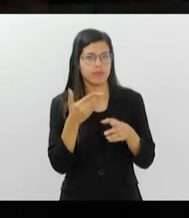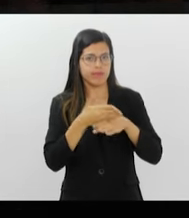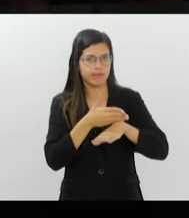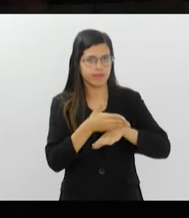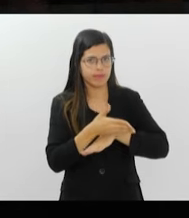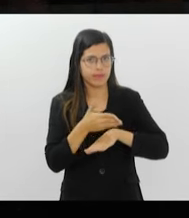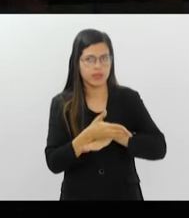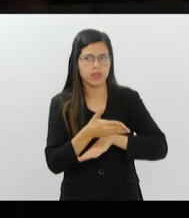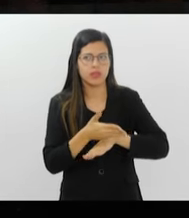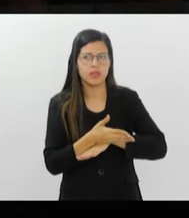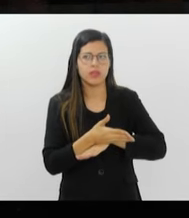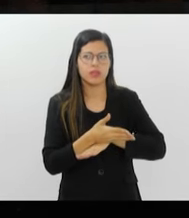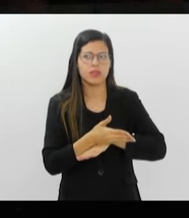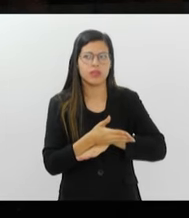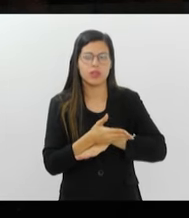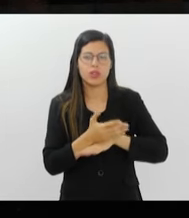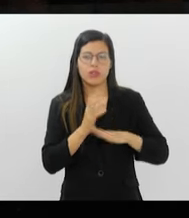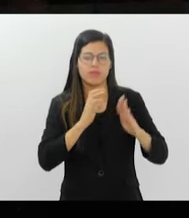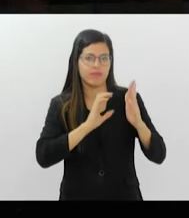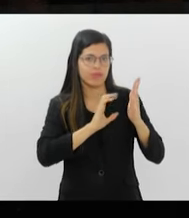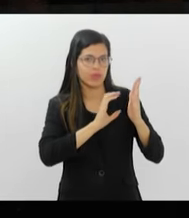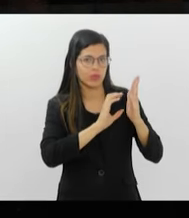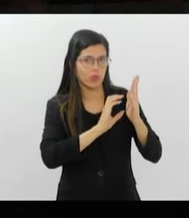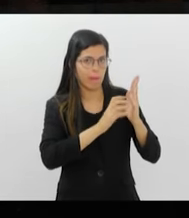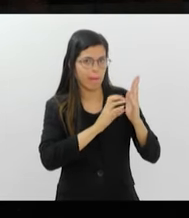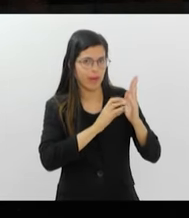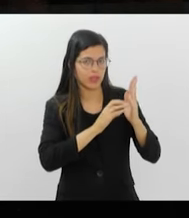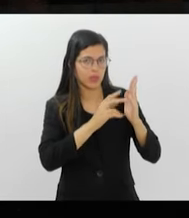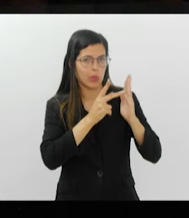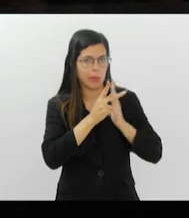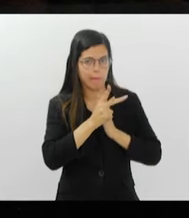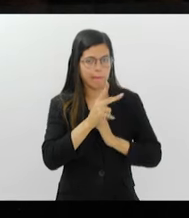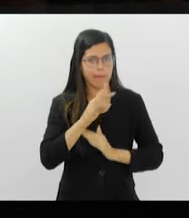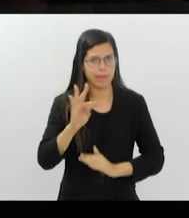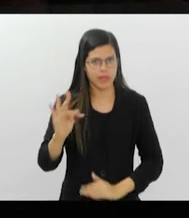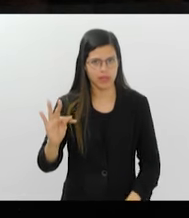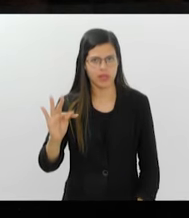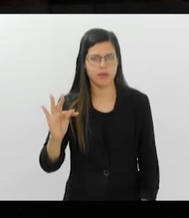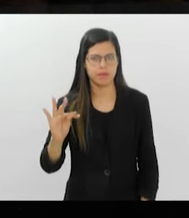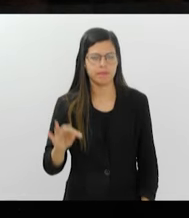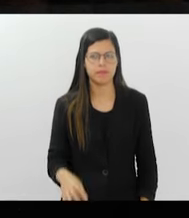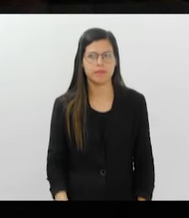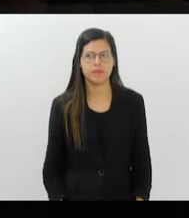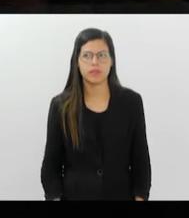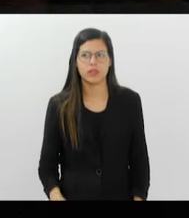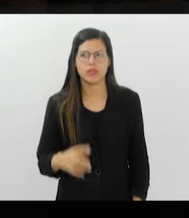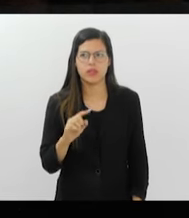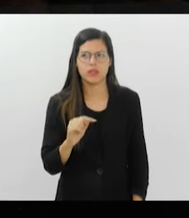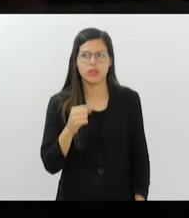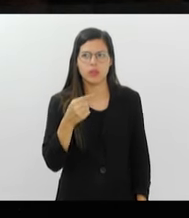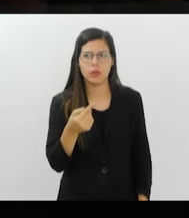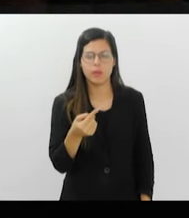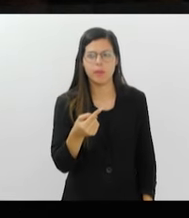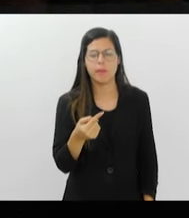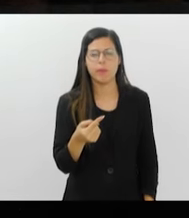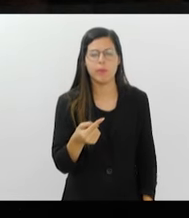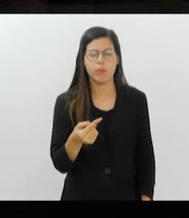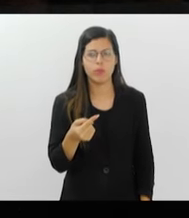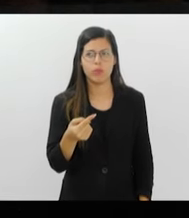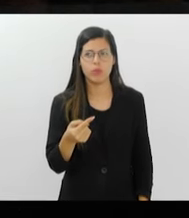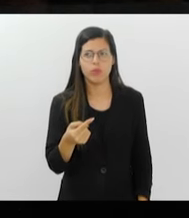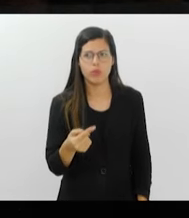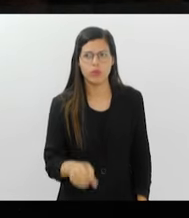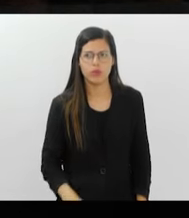bancada, deputado José Mar, do PT, do Partido dos Trabalhadores. Depois, salvo erro de juízo, erro